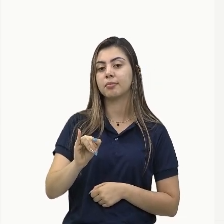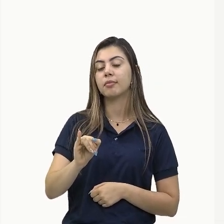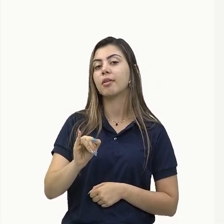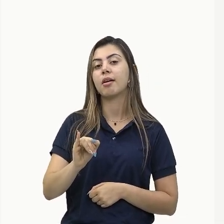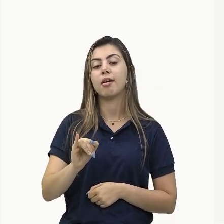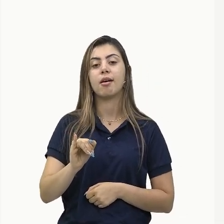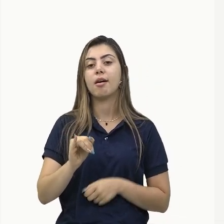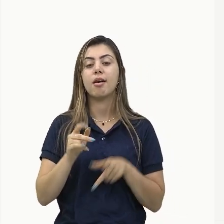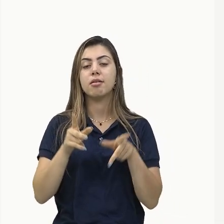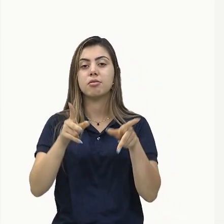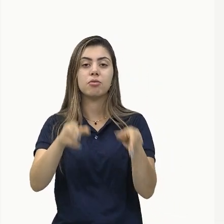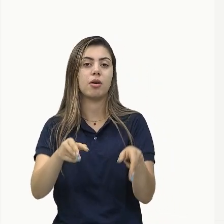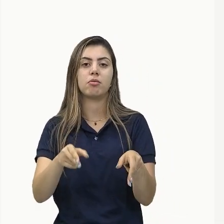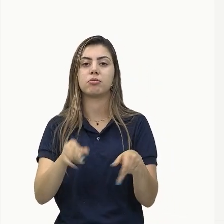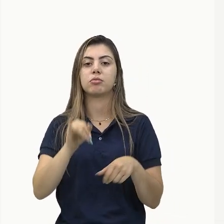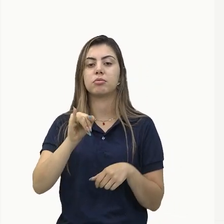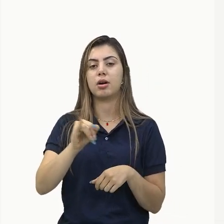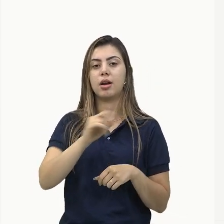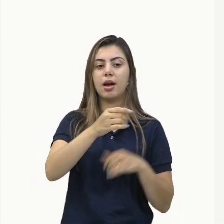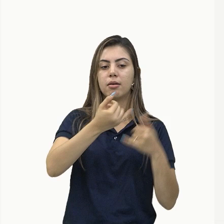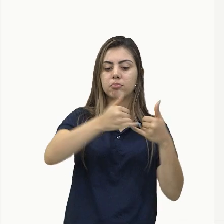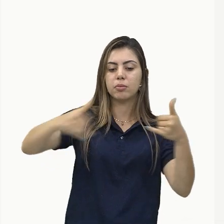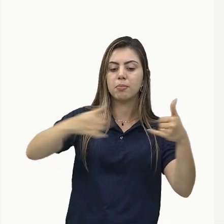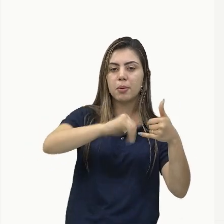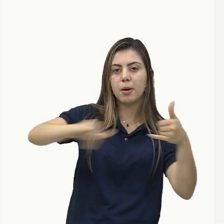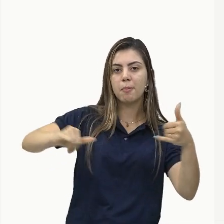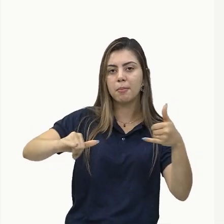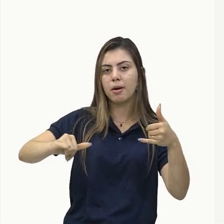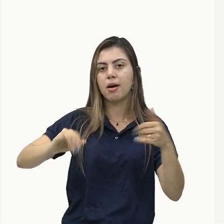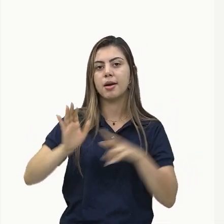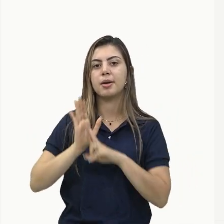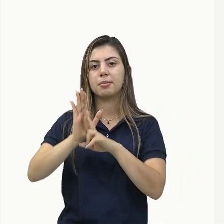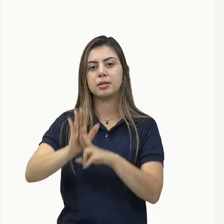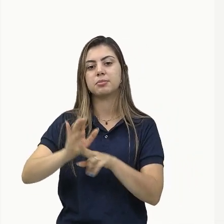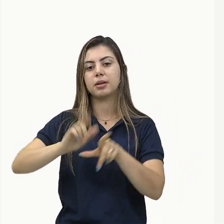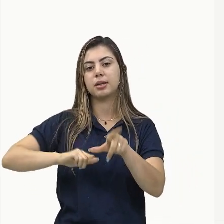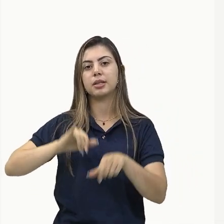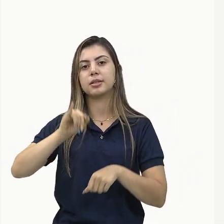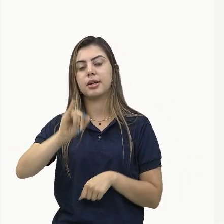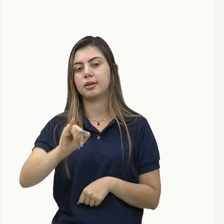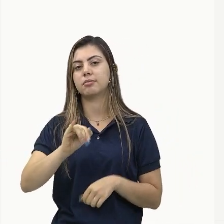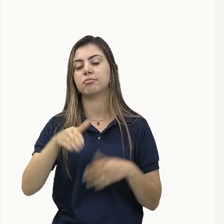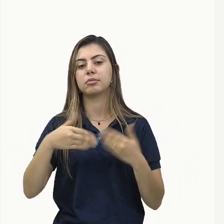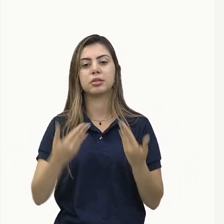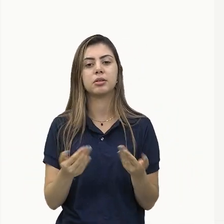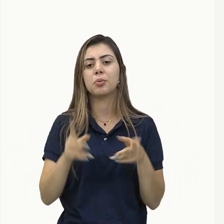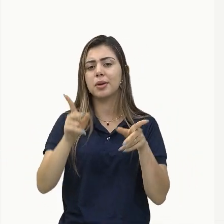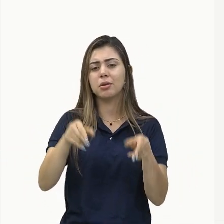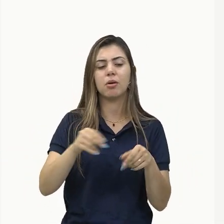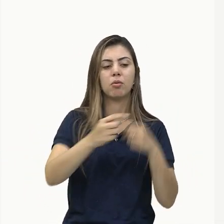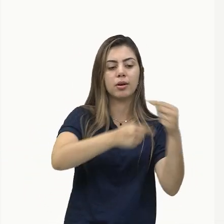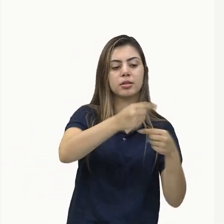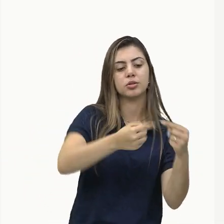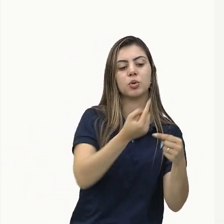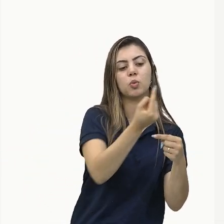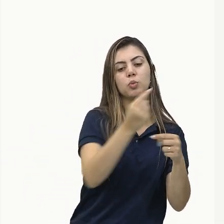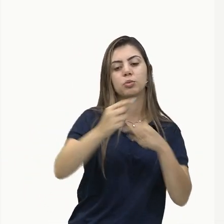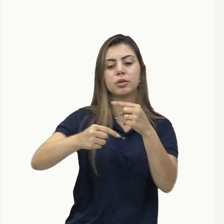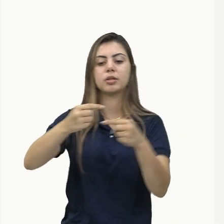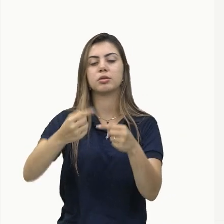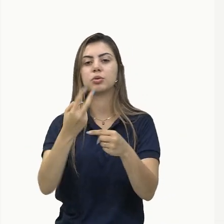mesma corrente que passa pelo resistor 1, que é igual à corrente que passa pelo resistor 2, que é igual à corrente que passa pelo